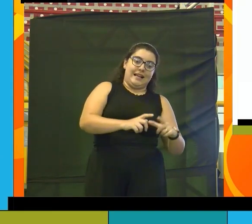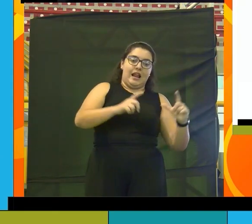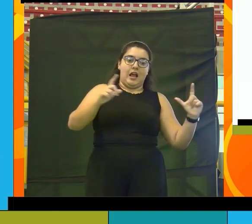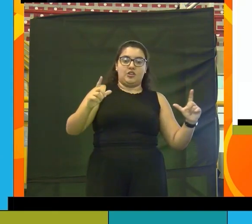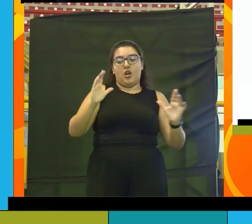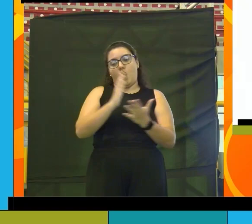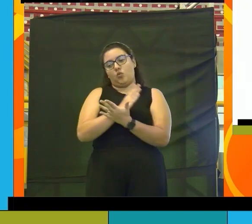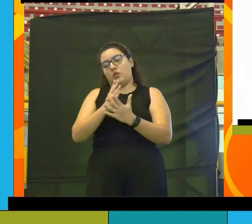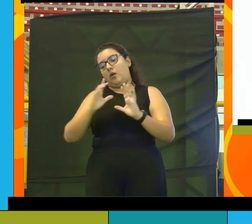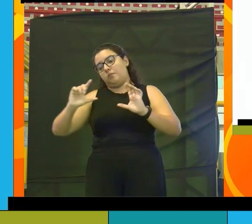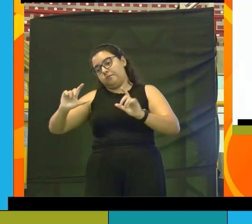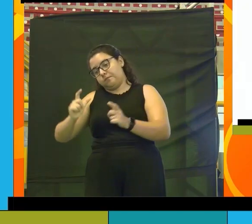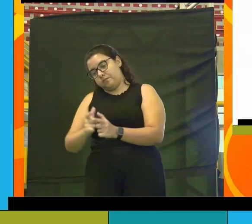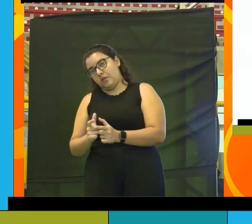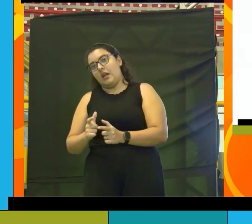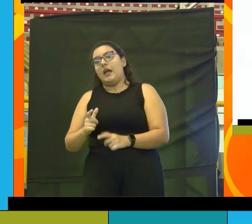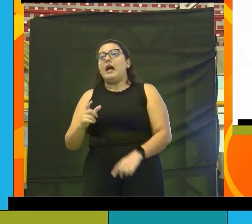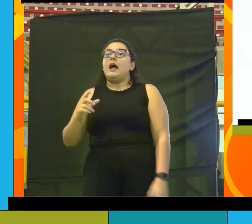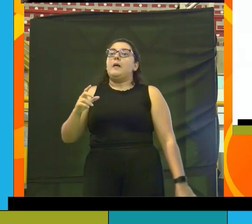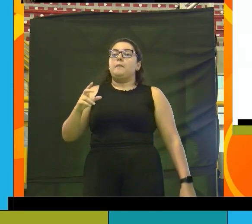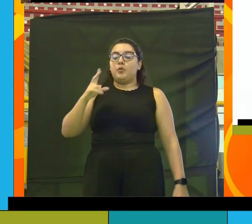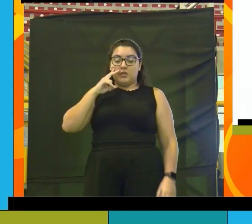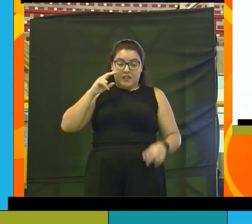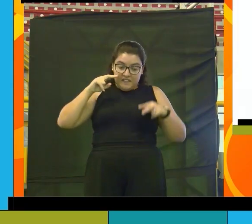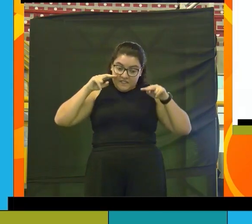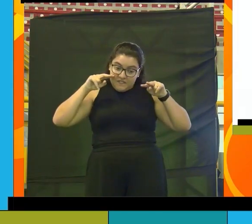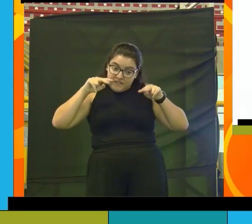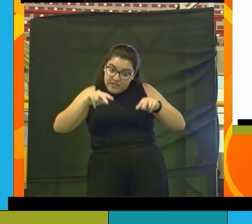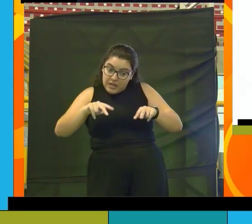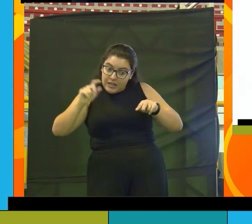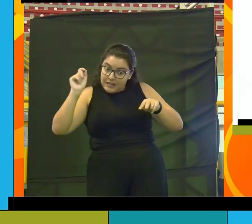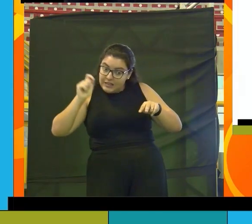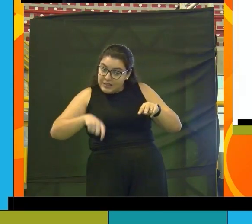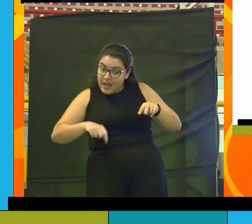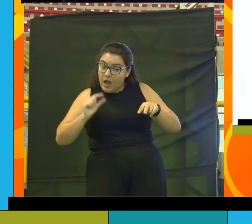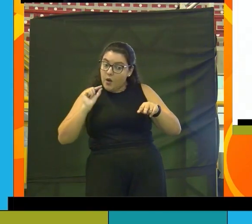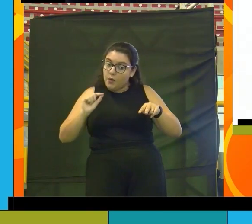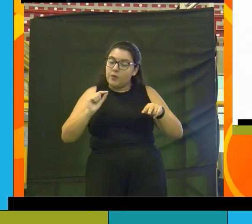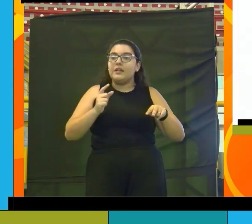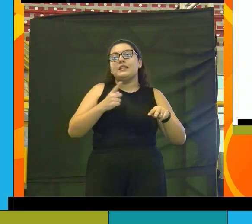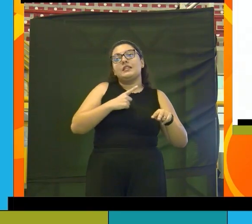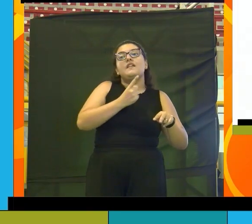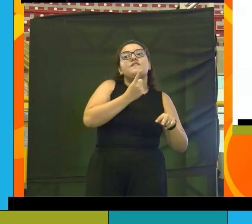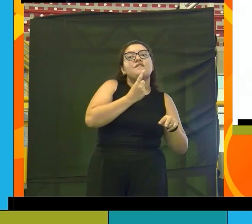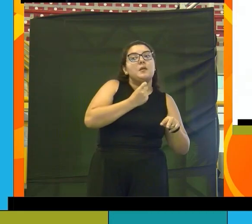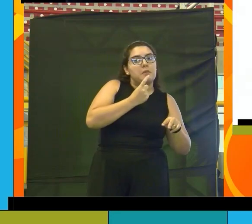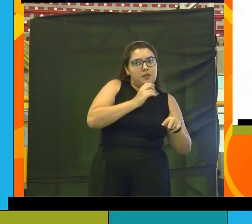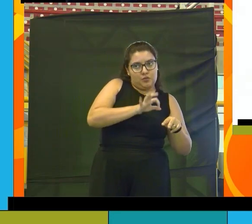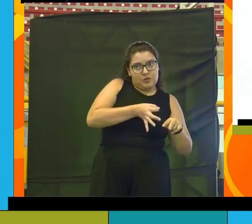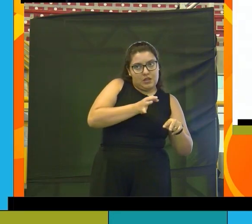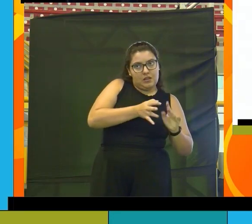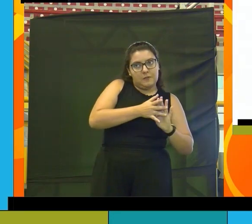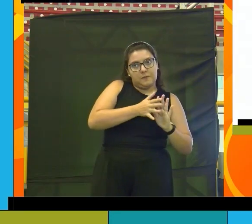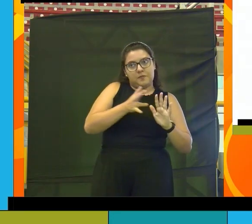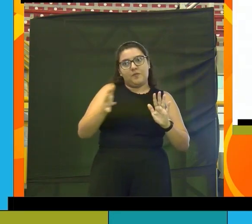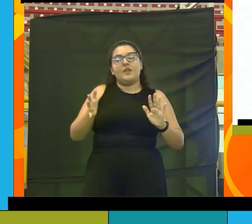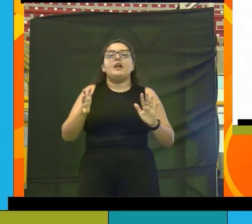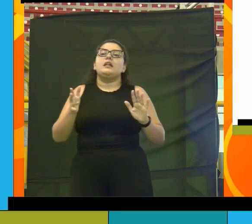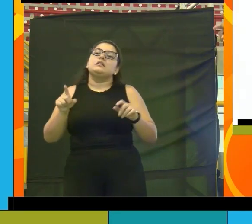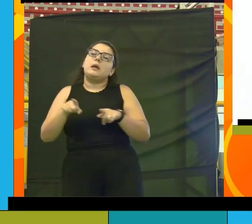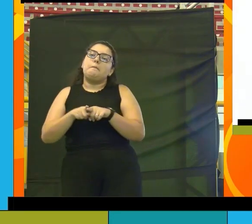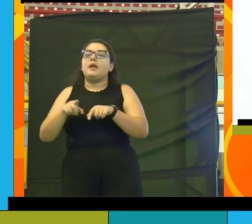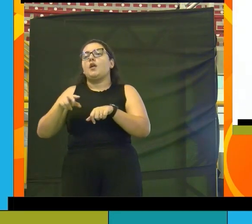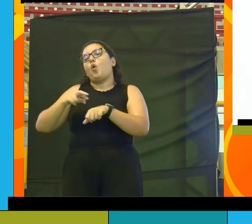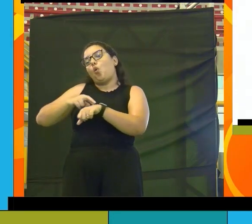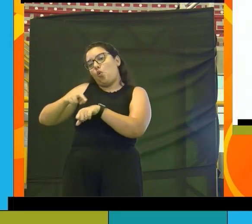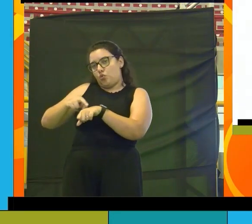de luz visível. Frequência que vai do vermelho ao violeta. Se